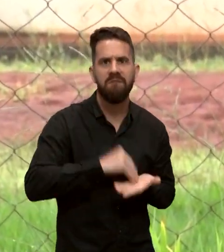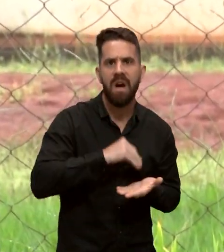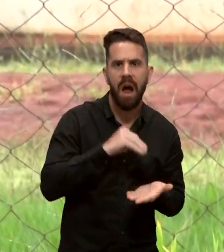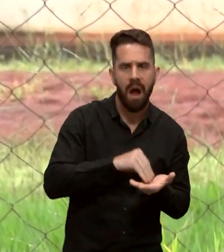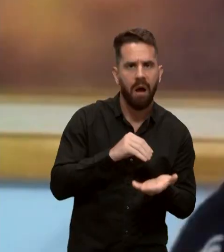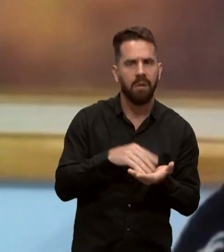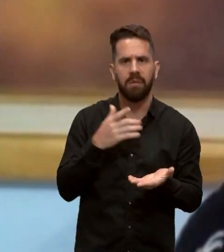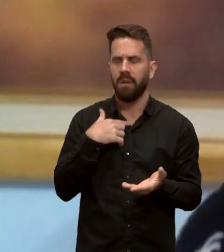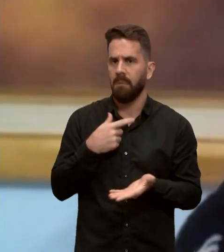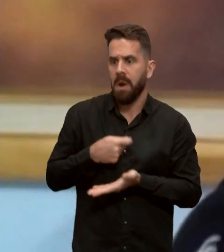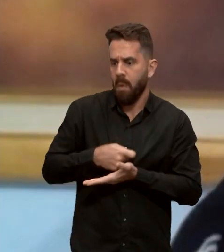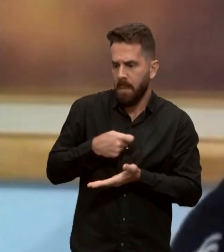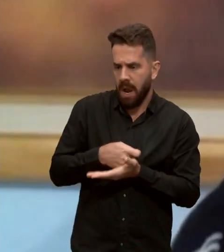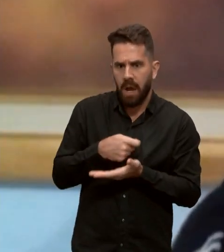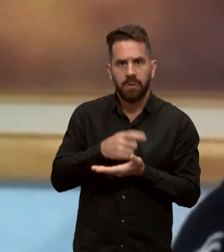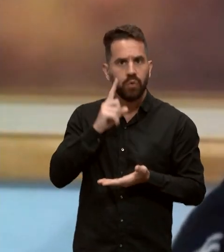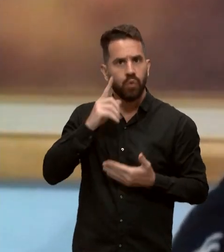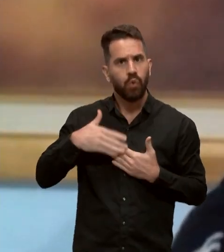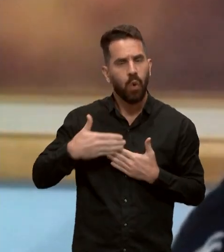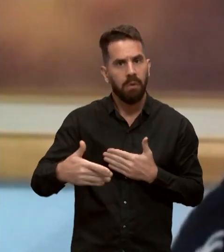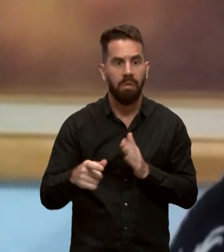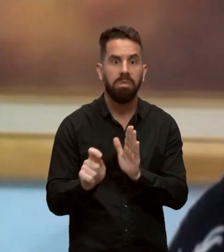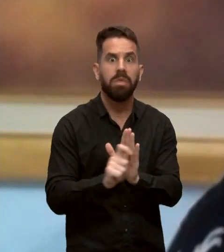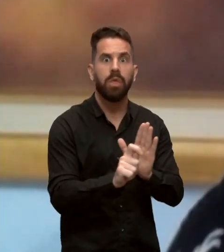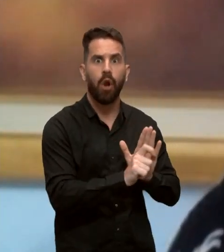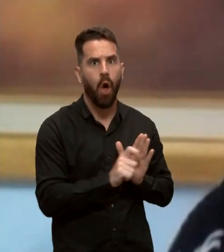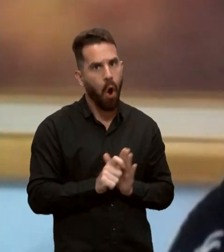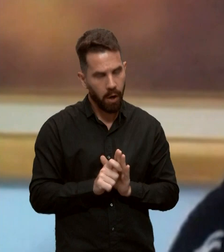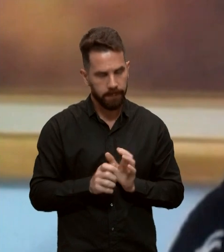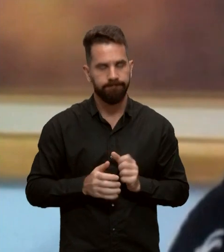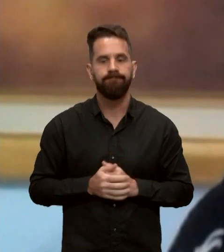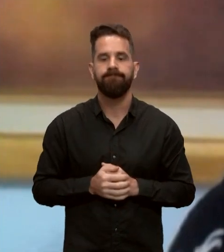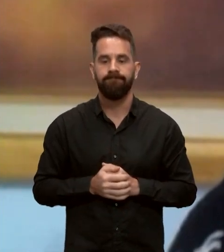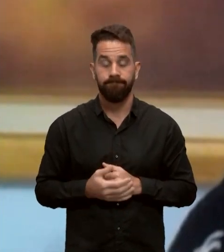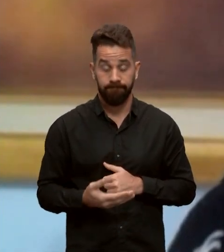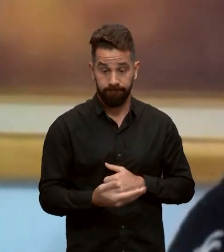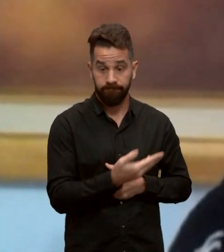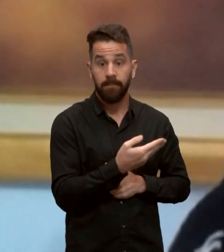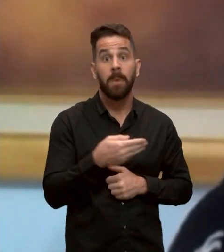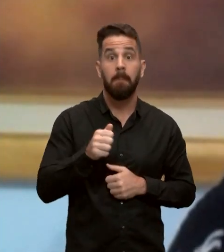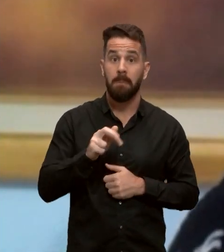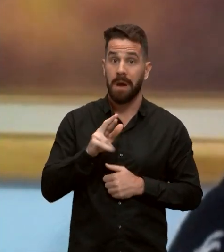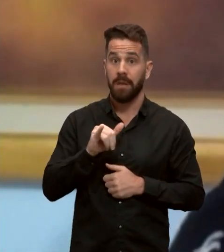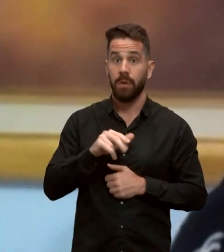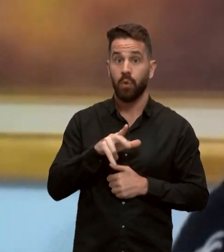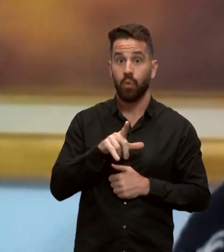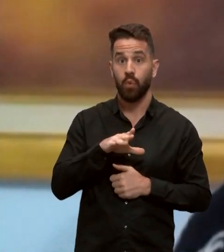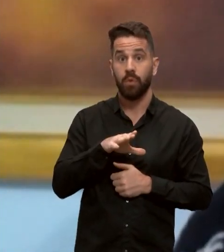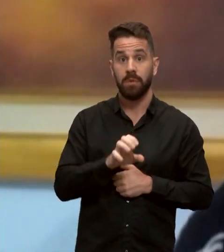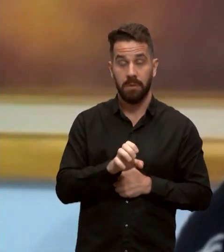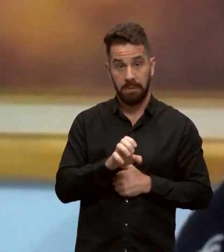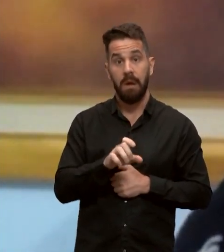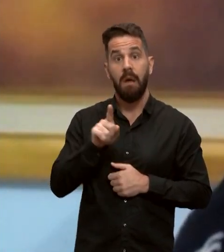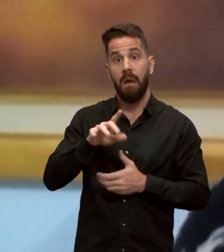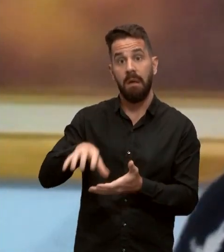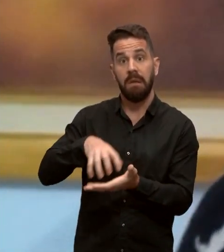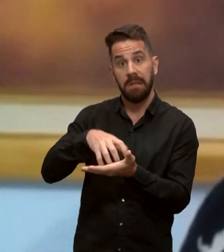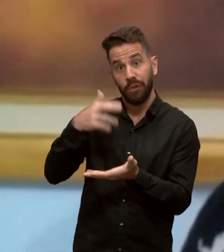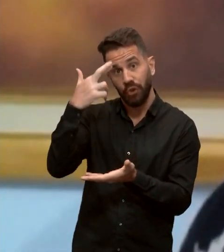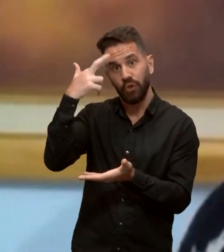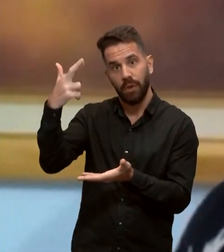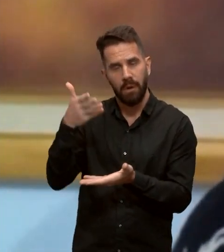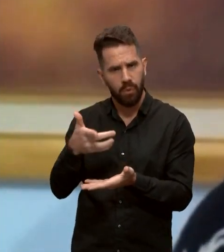drogas. Marilúcia Pereira, vice-diretora do Centro de Estudos, deixa claro a importância de discutir